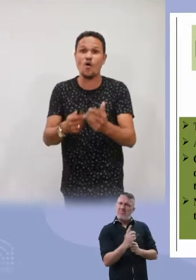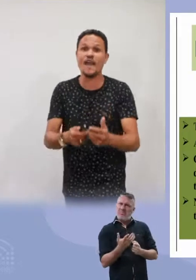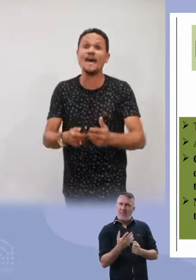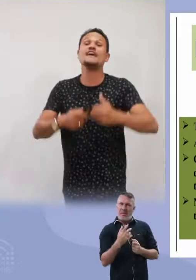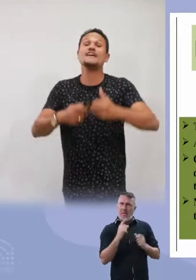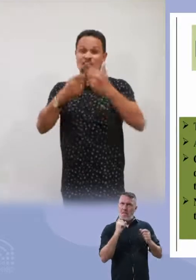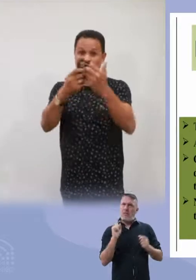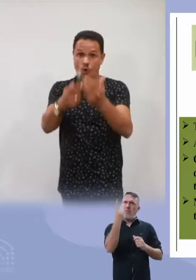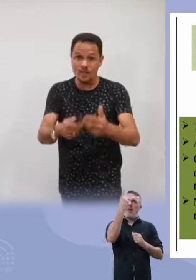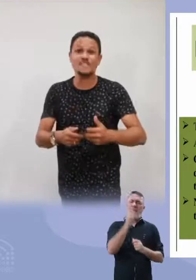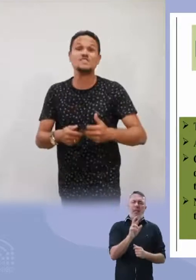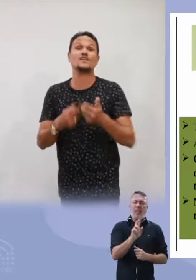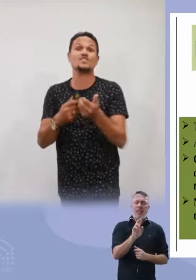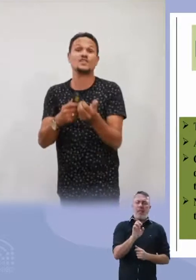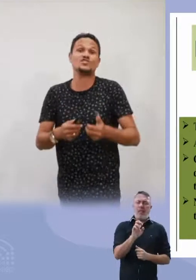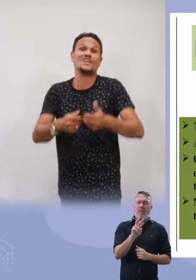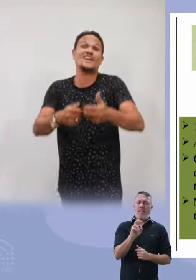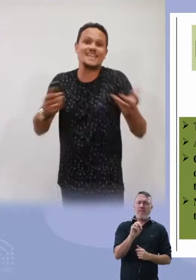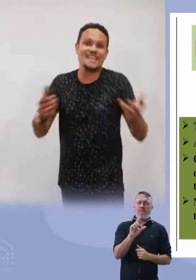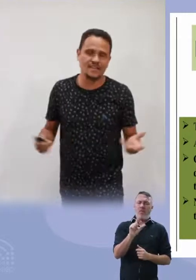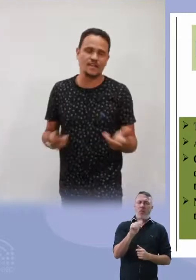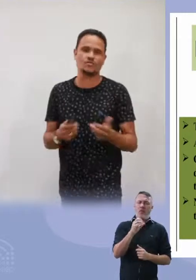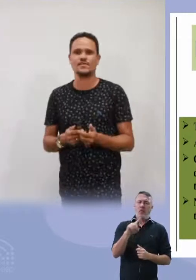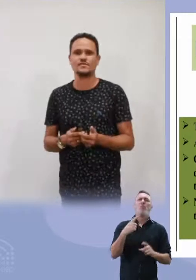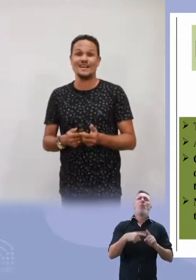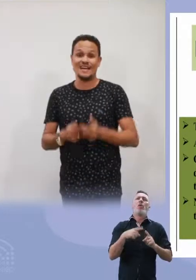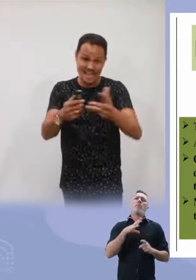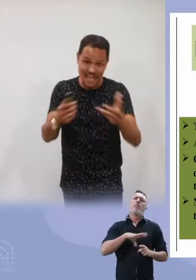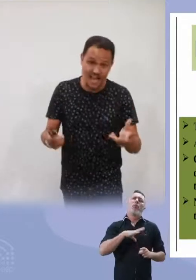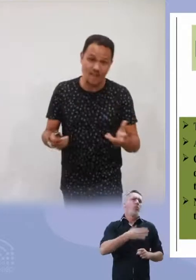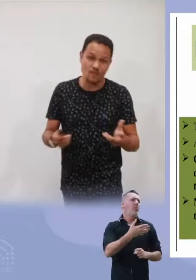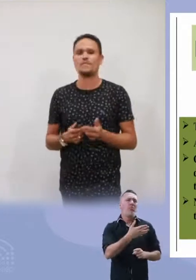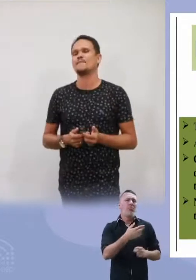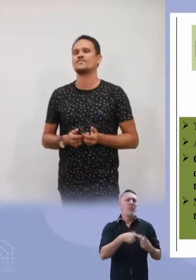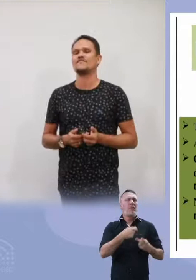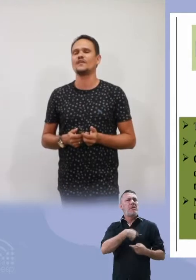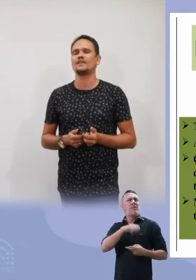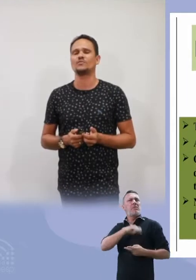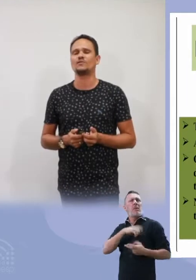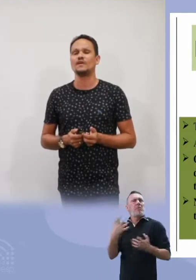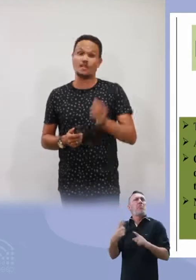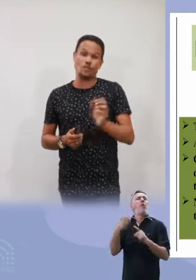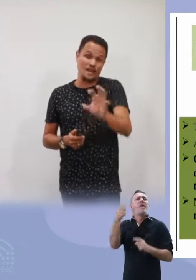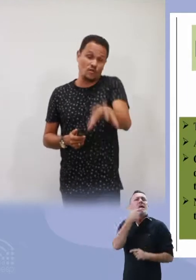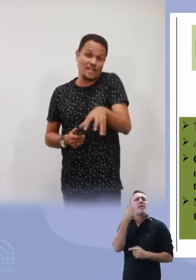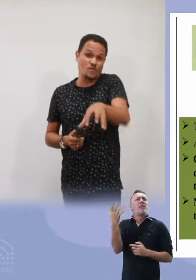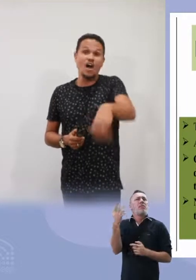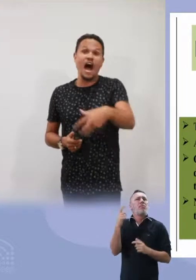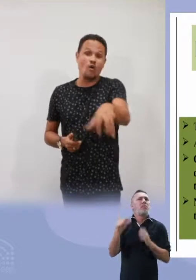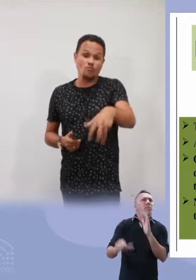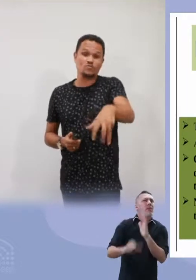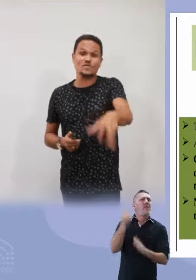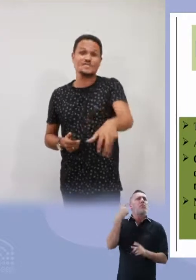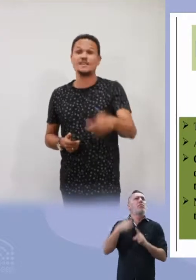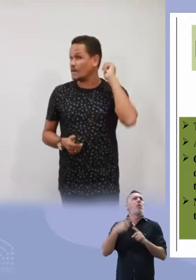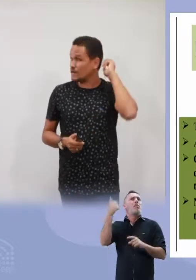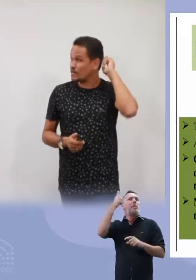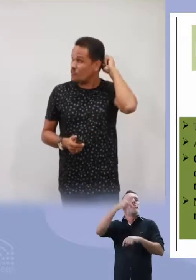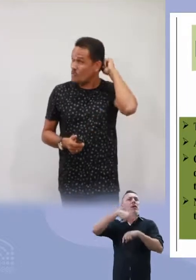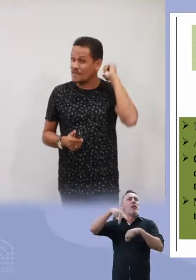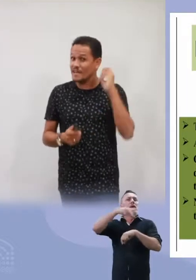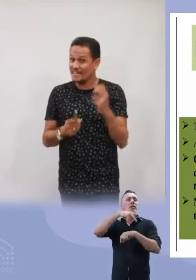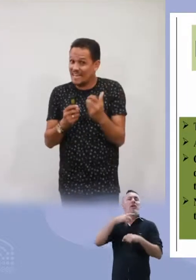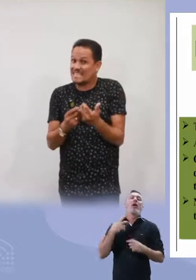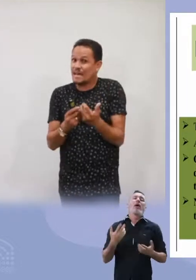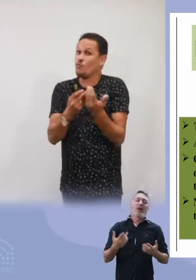obviamente agora, encontra-se uma chance de ganhar territórios, ganhar economicamente falando. Então ali eu tenho algumas coisas que